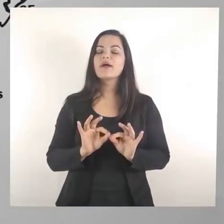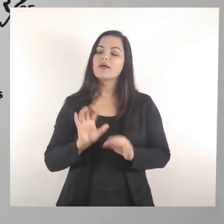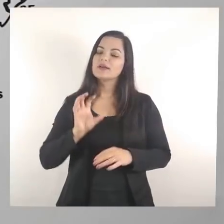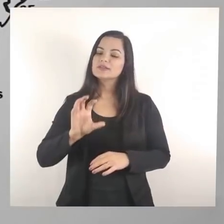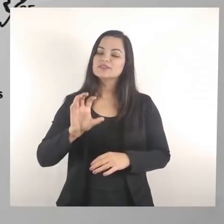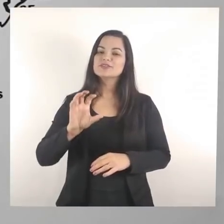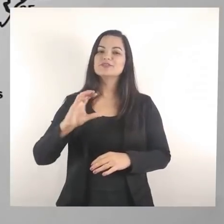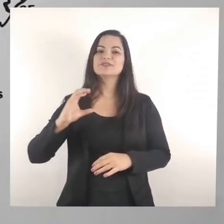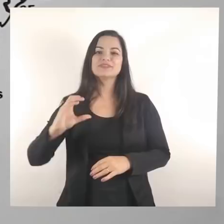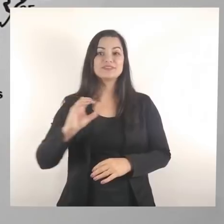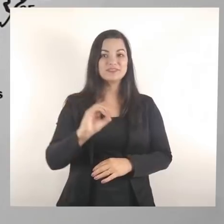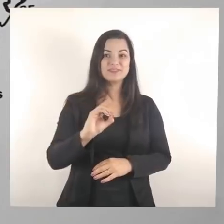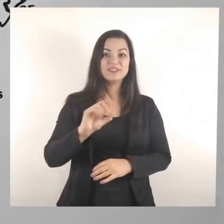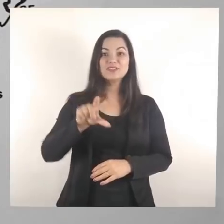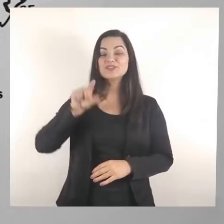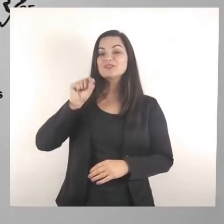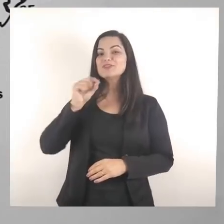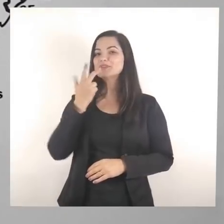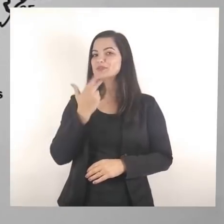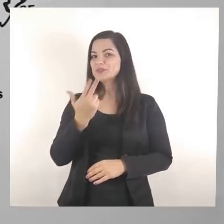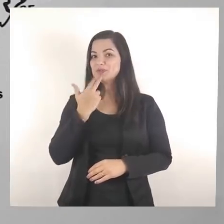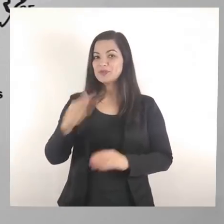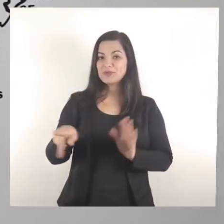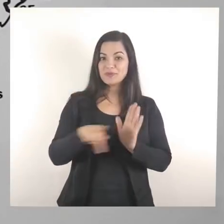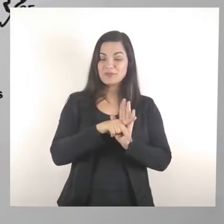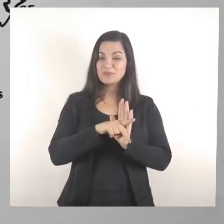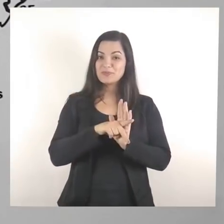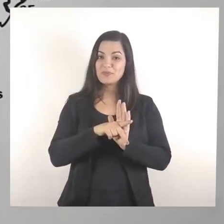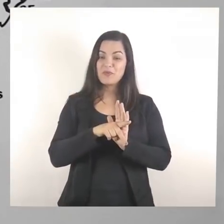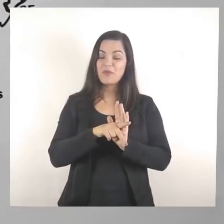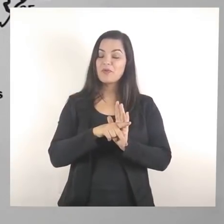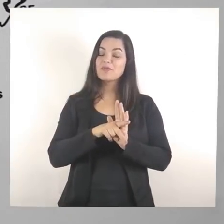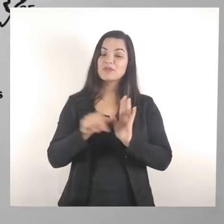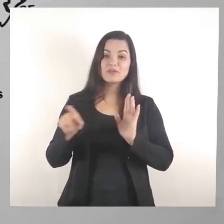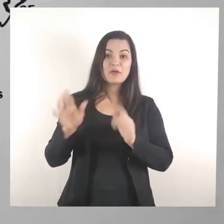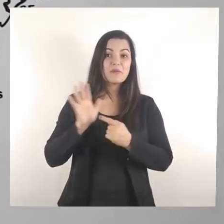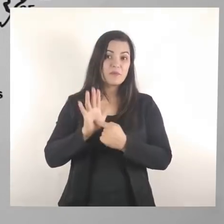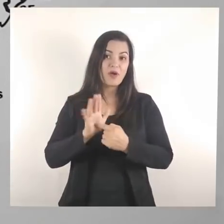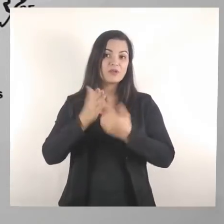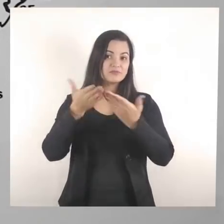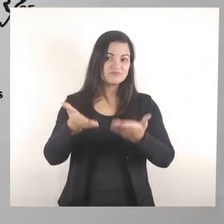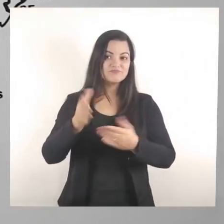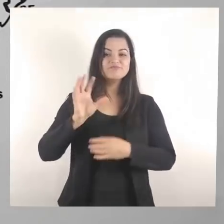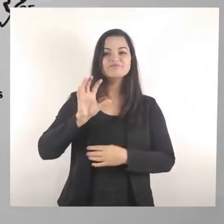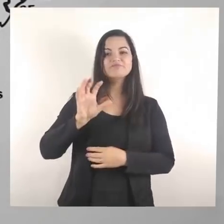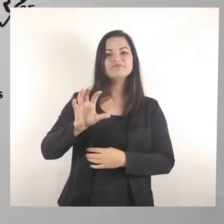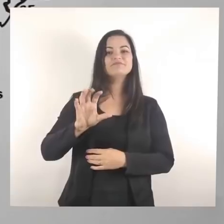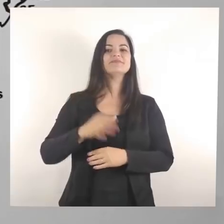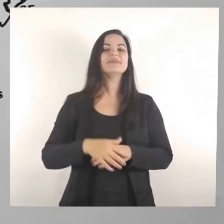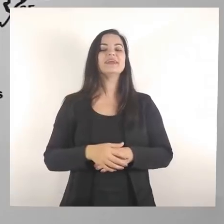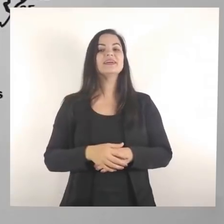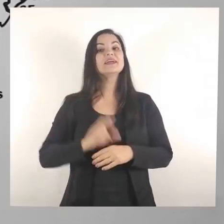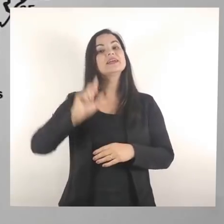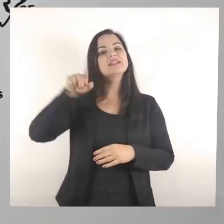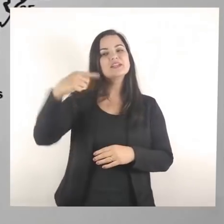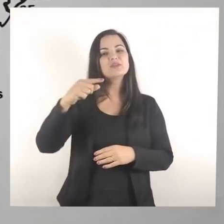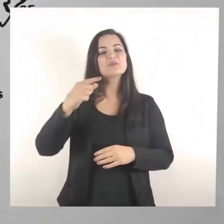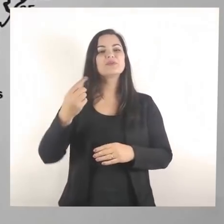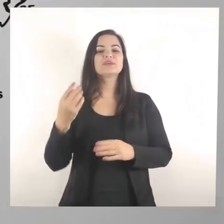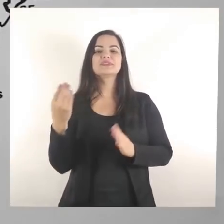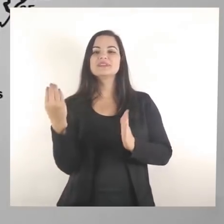centro-oeste, vamos escolher já uma cor para representar essa região e depois vamos anotar